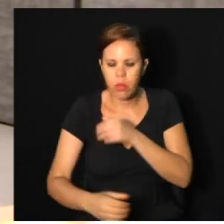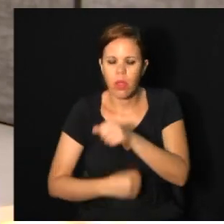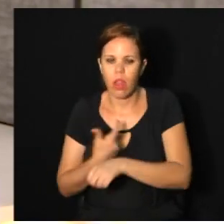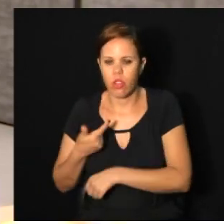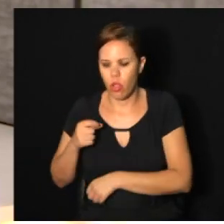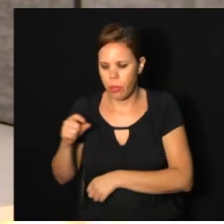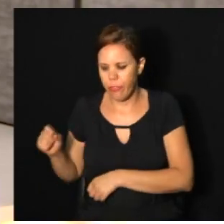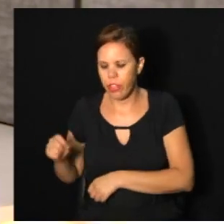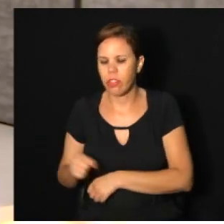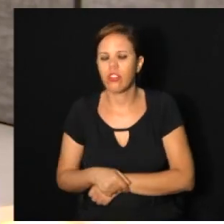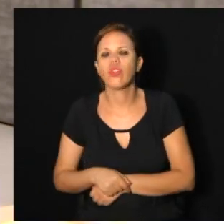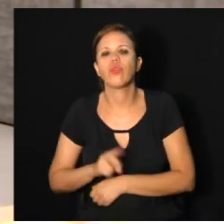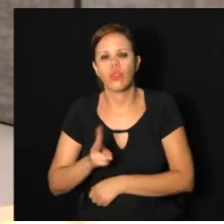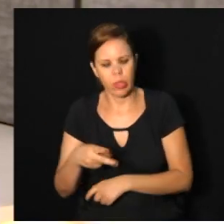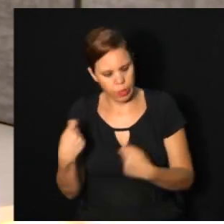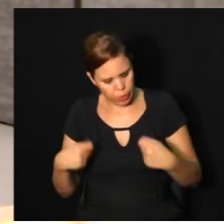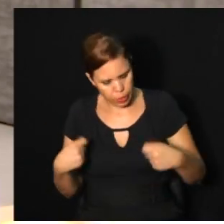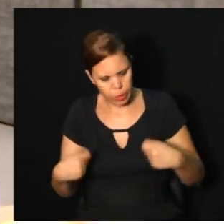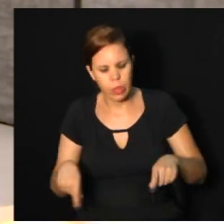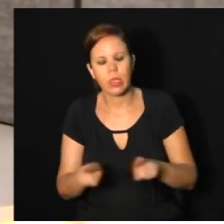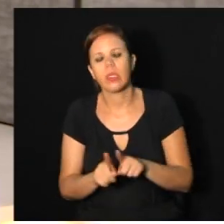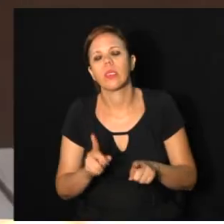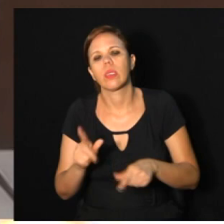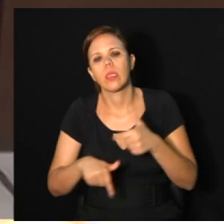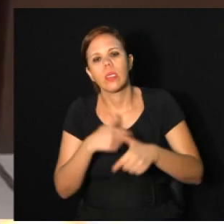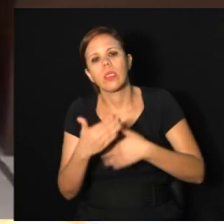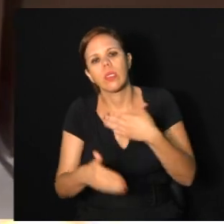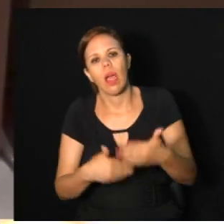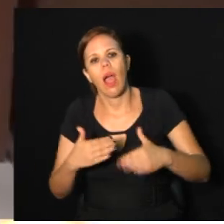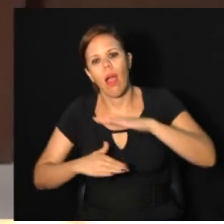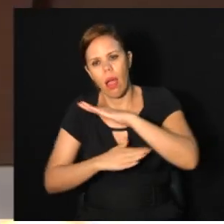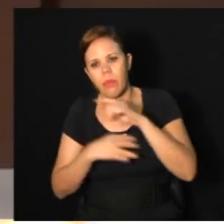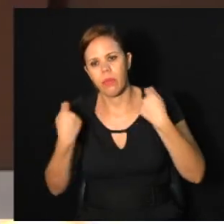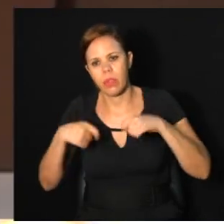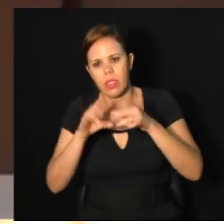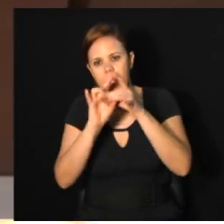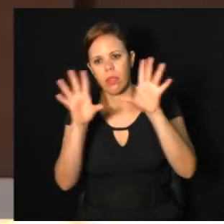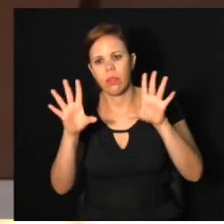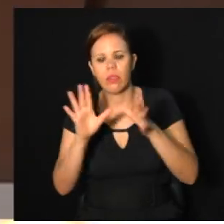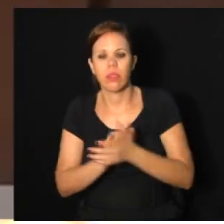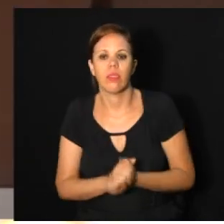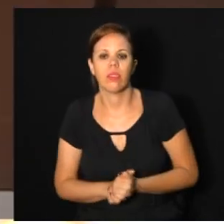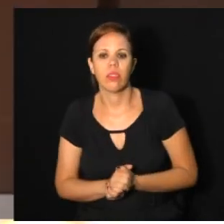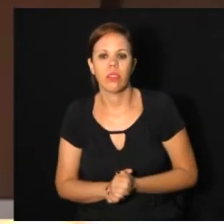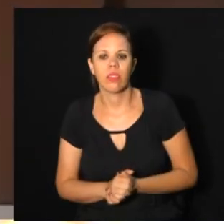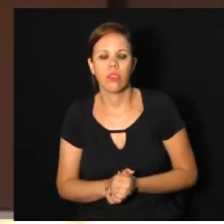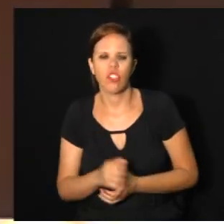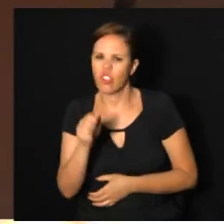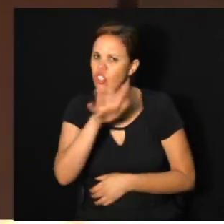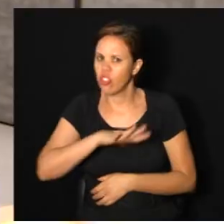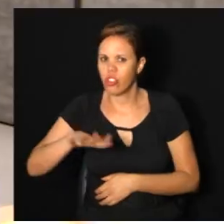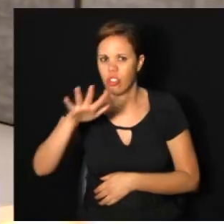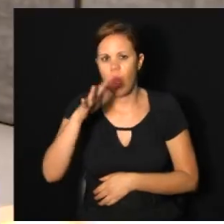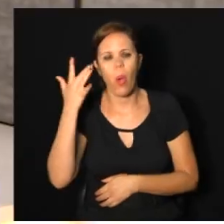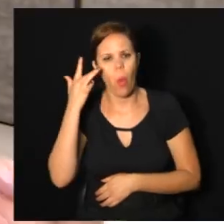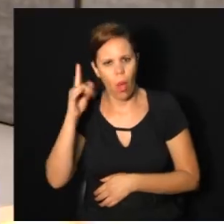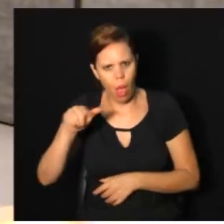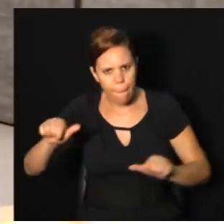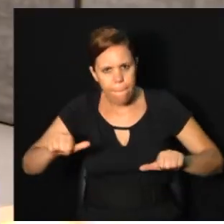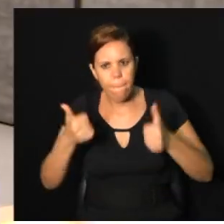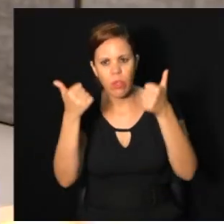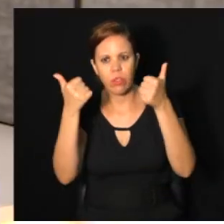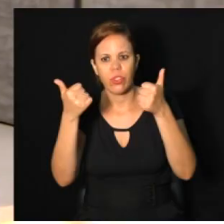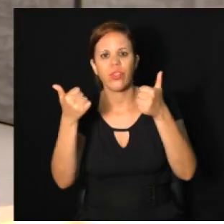que é necessário continuar esse processo, porque a Câmara tem que se democratizar. Então, de modo geral, eu acho que foi um saldo positivo.